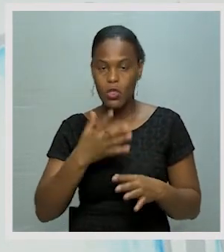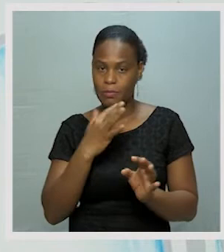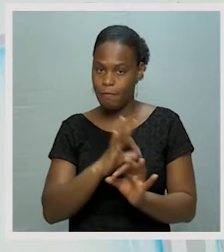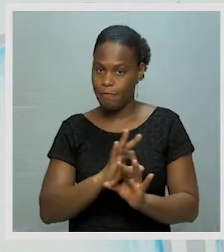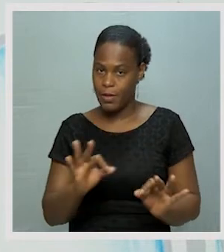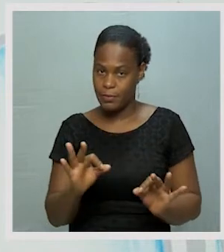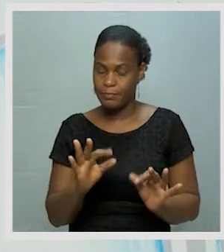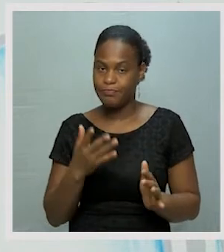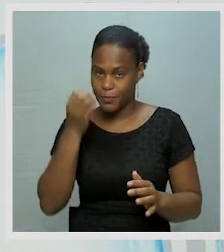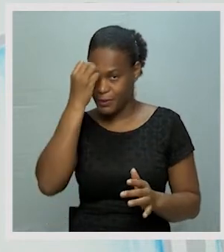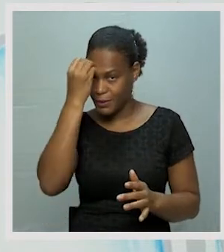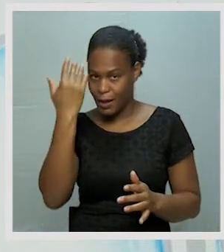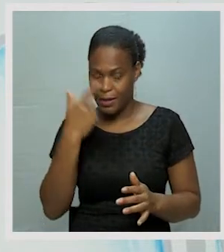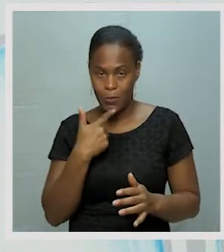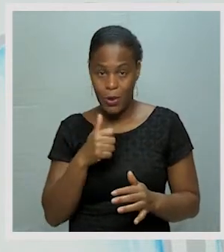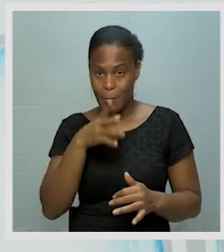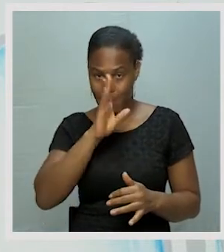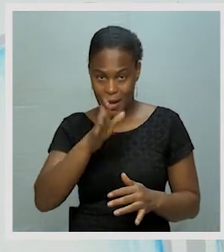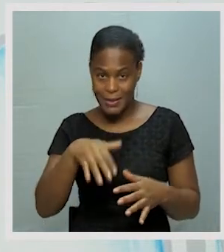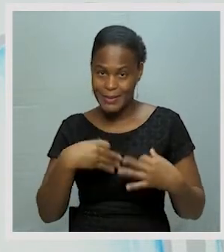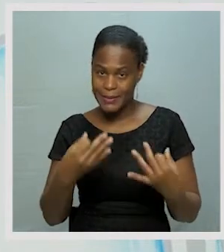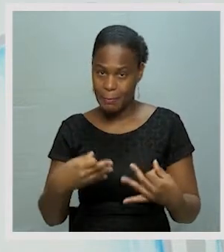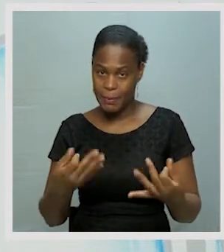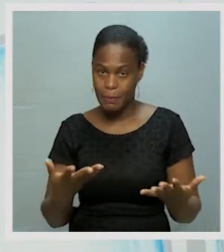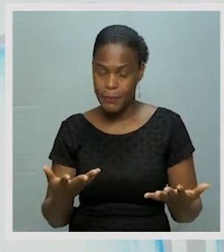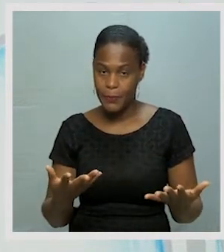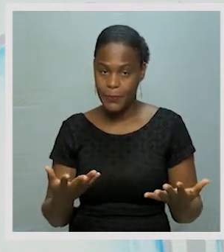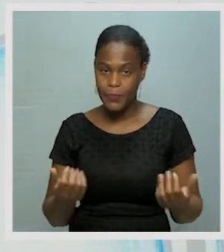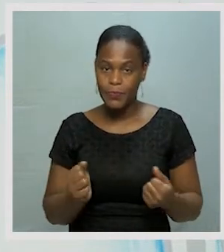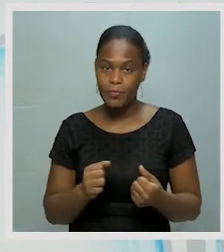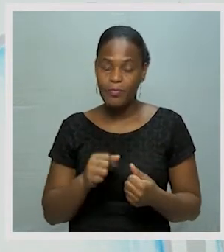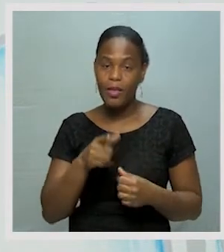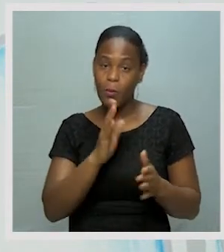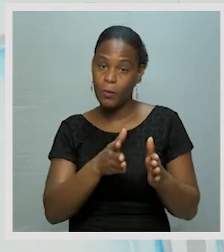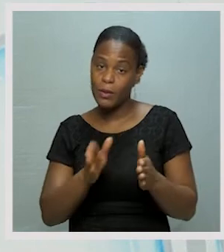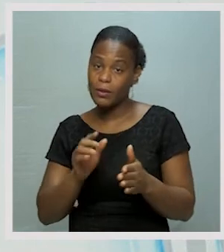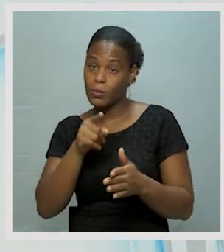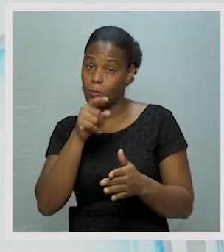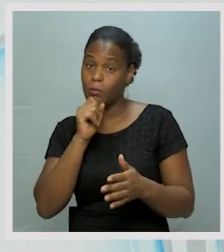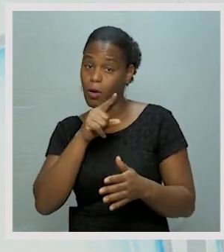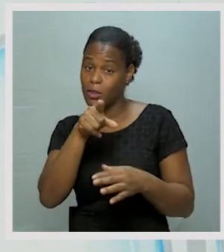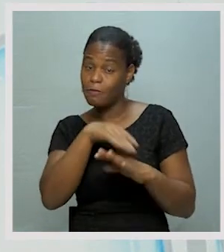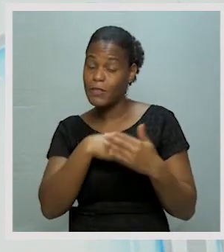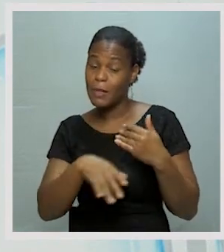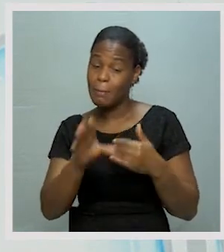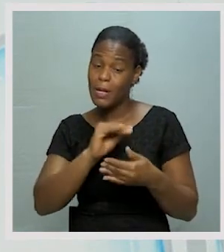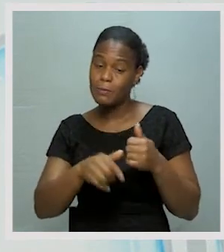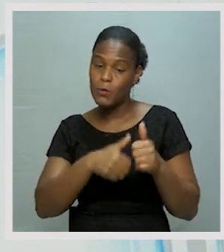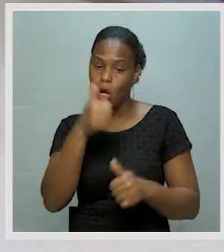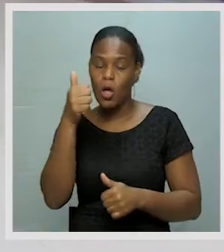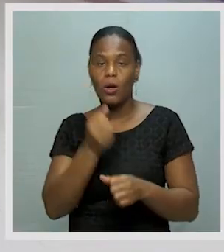esqueçam disso. Pratiquem sempre esses processos para que vocês possam fazer cada vez mais melhores